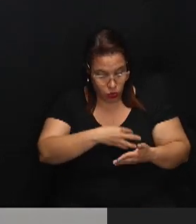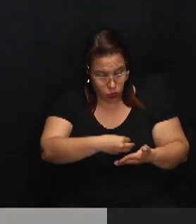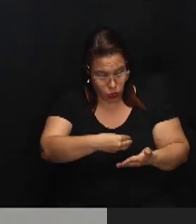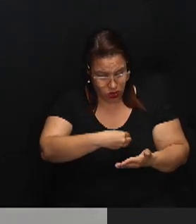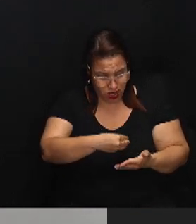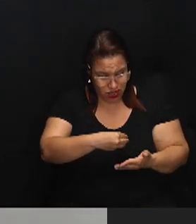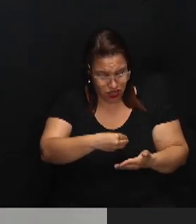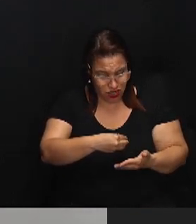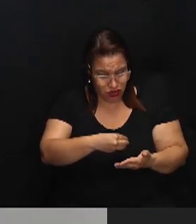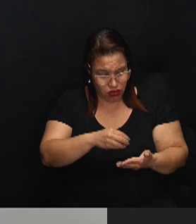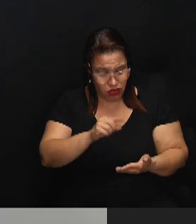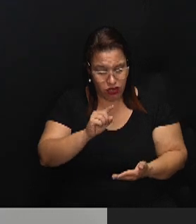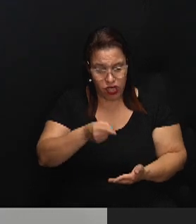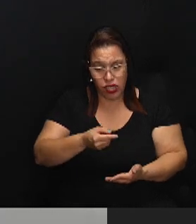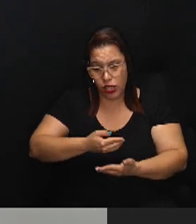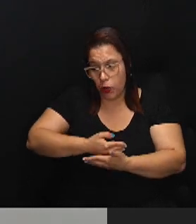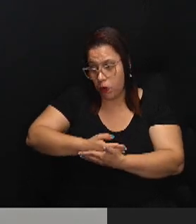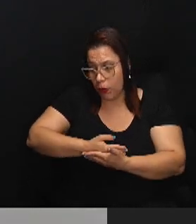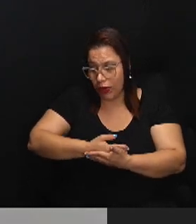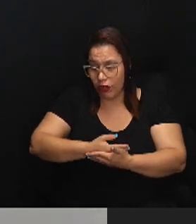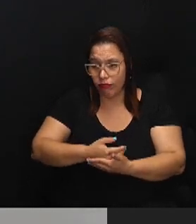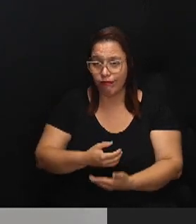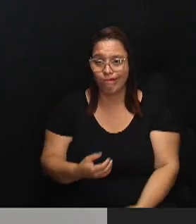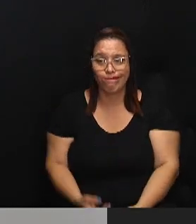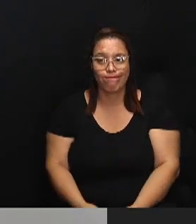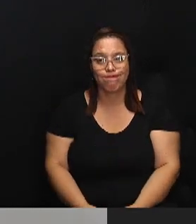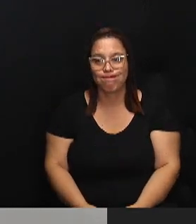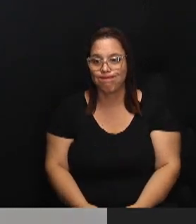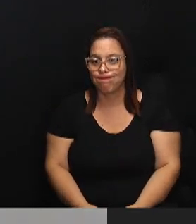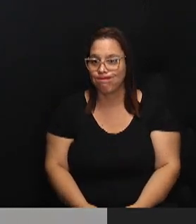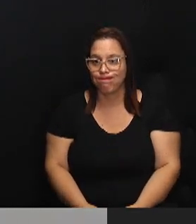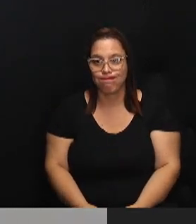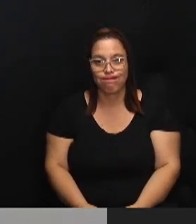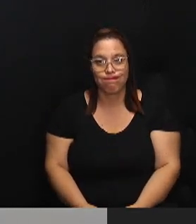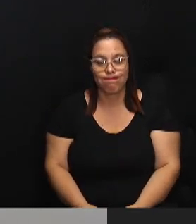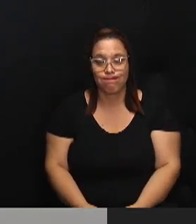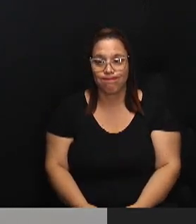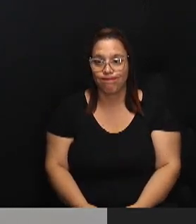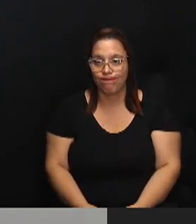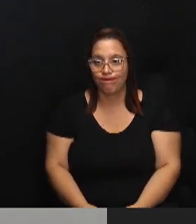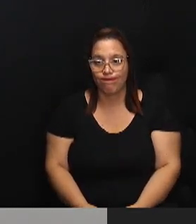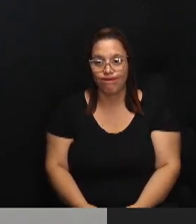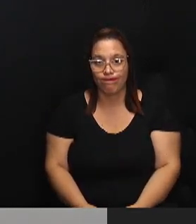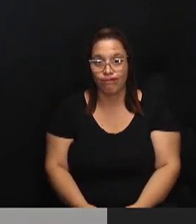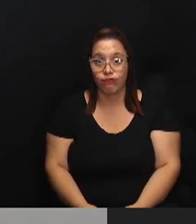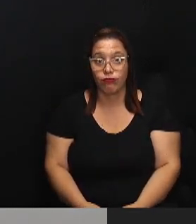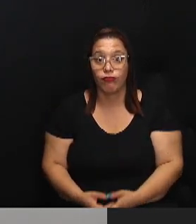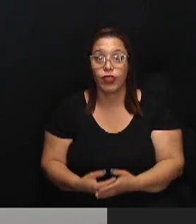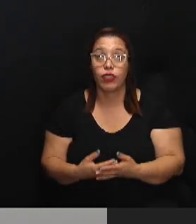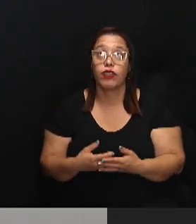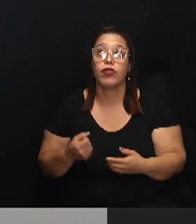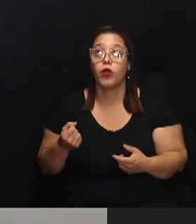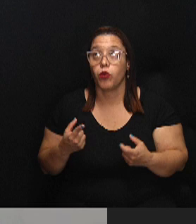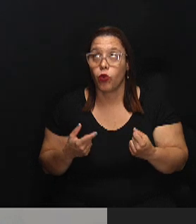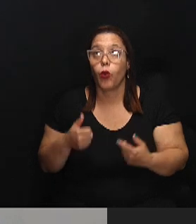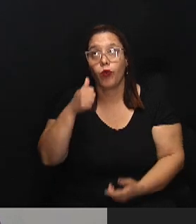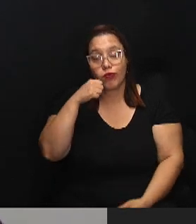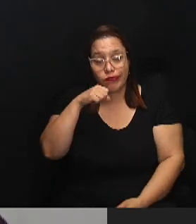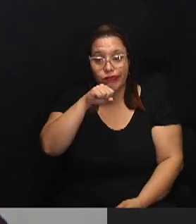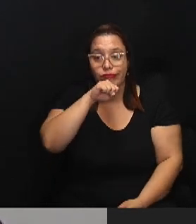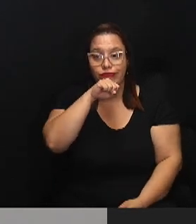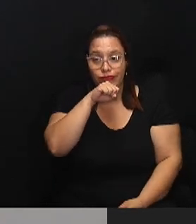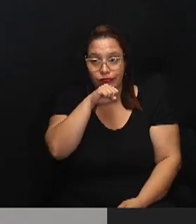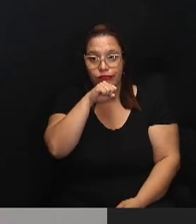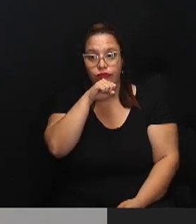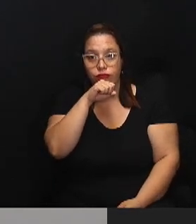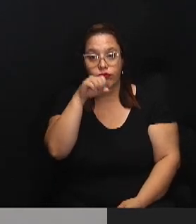é direto, né, bebê e o seio dela, né? Então, assim, muitas mães, quando passam